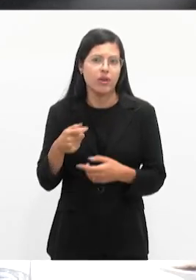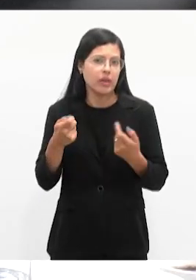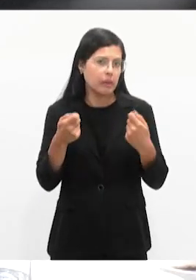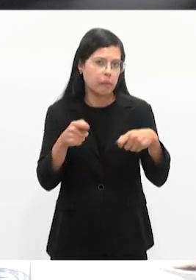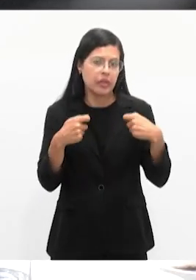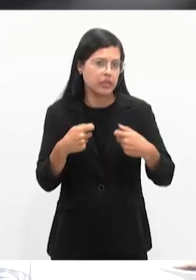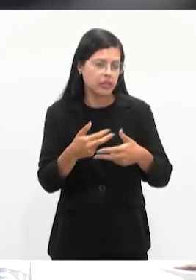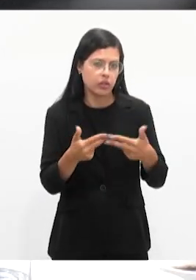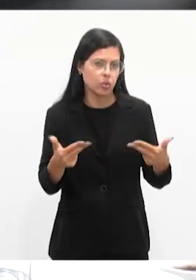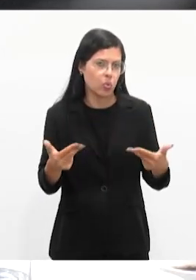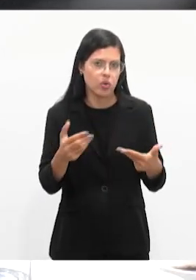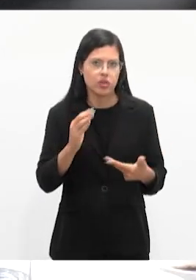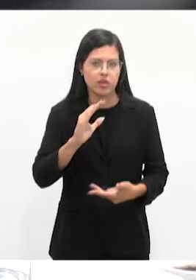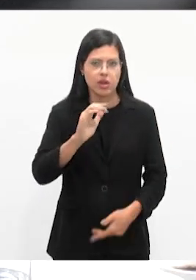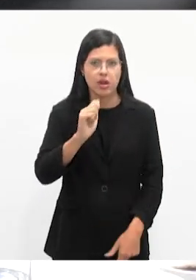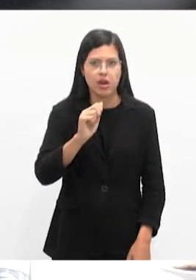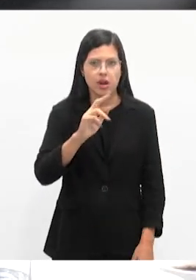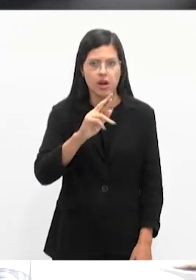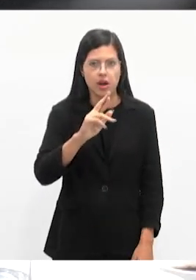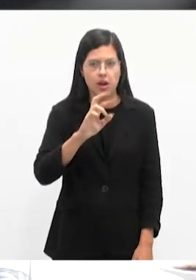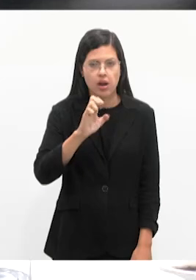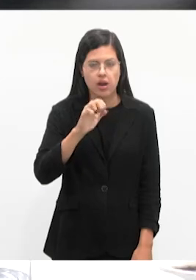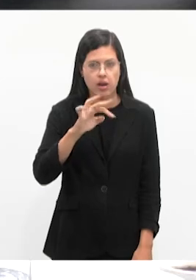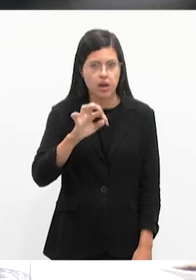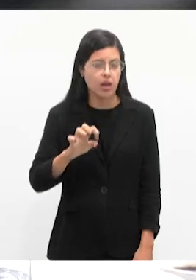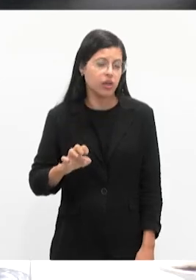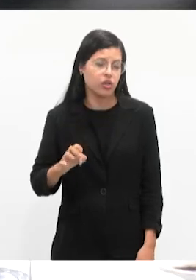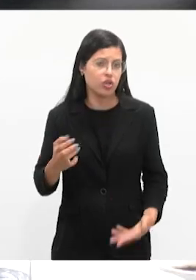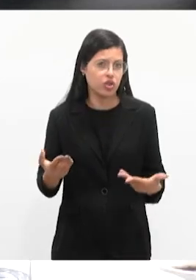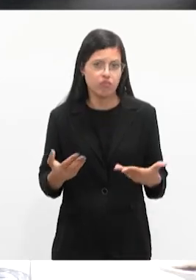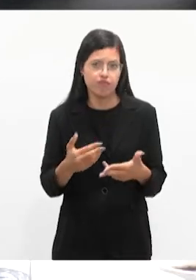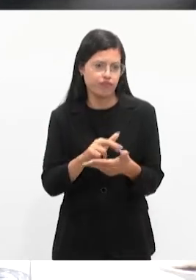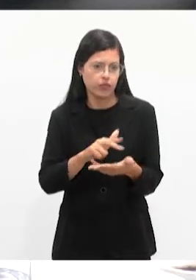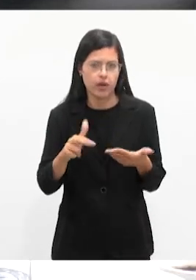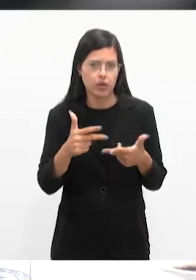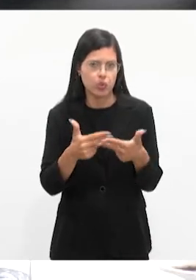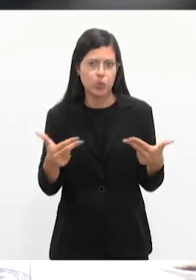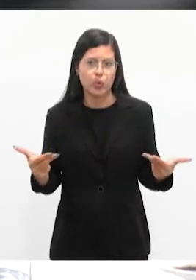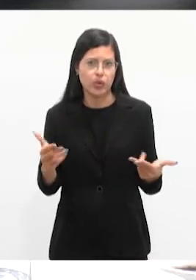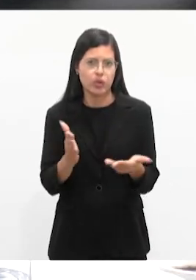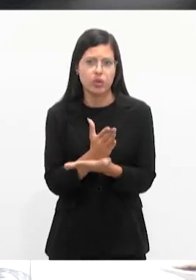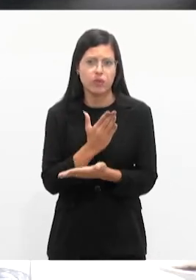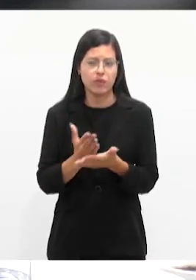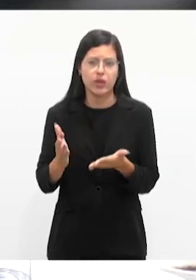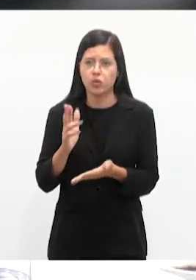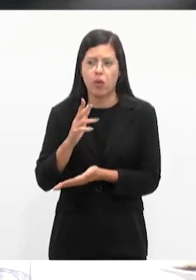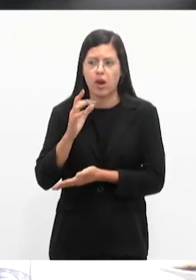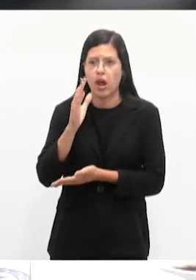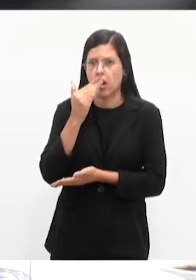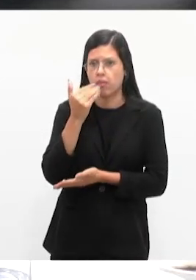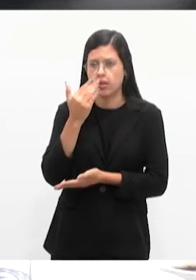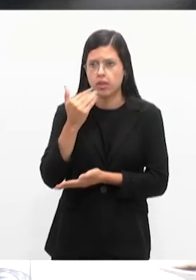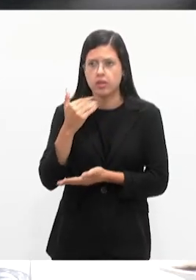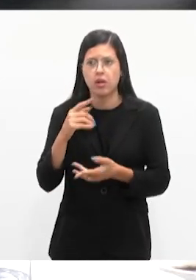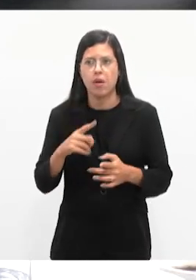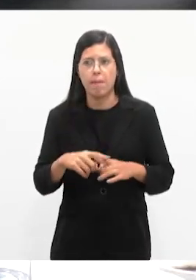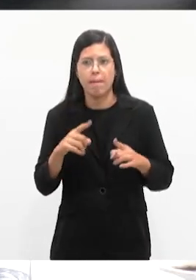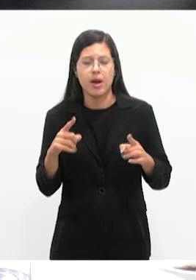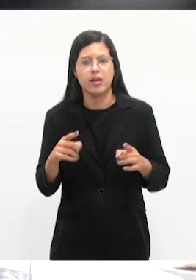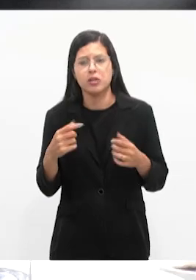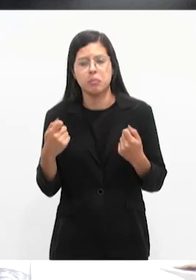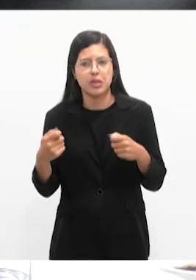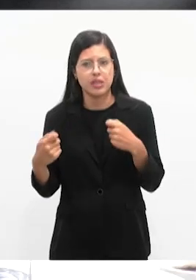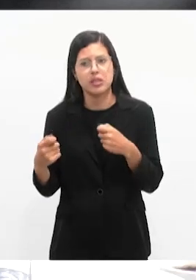palavra carente, quer dizer, carente de diversas coisas, né? Às vezes é carente, não é de alimentação, é carência de